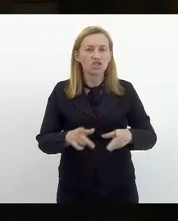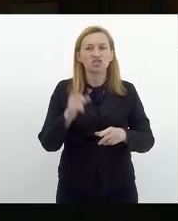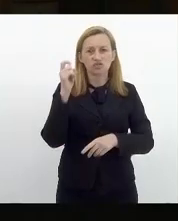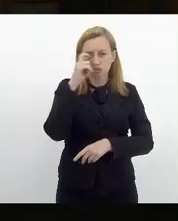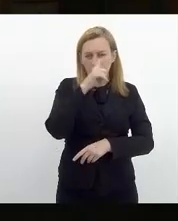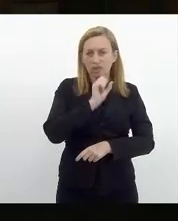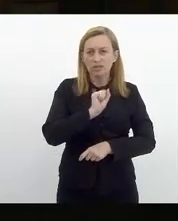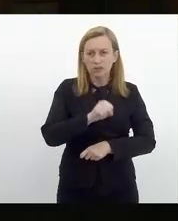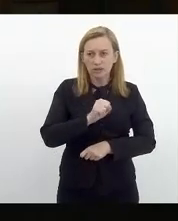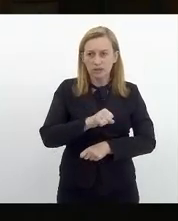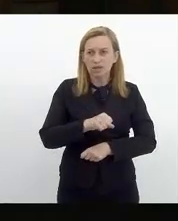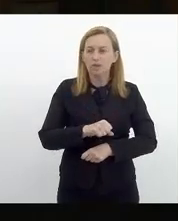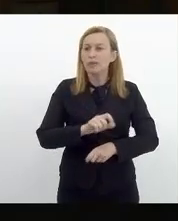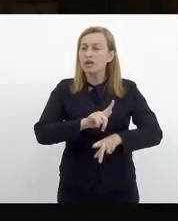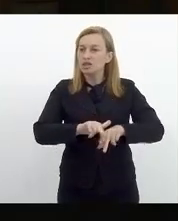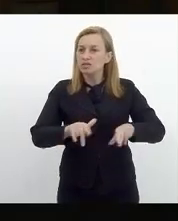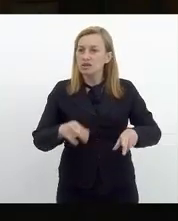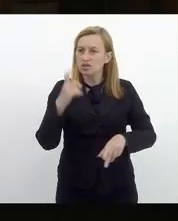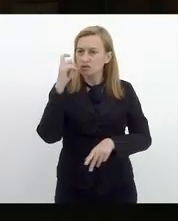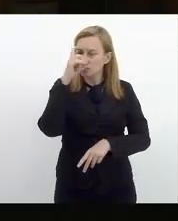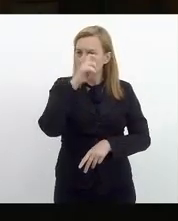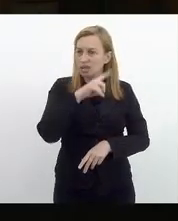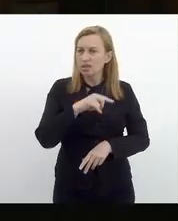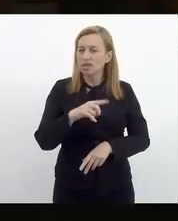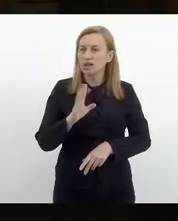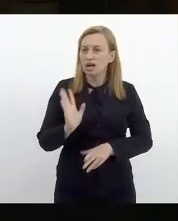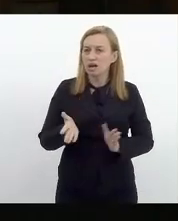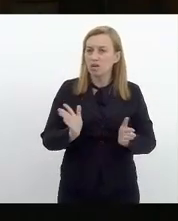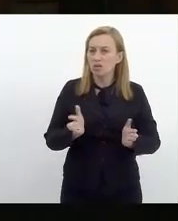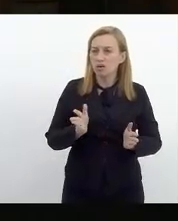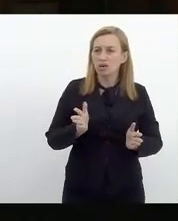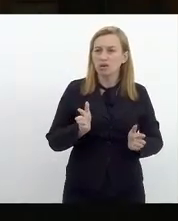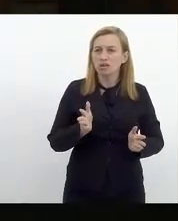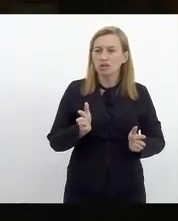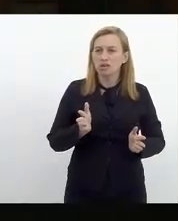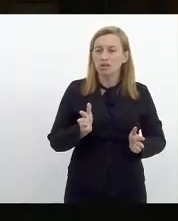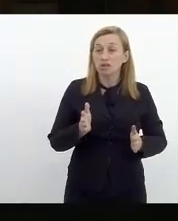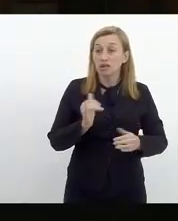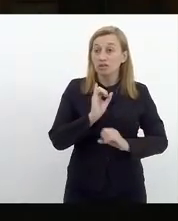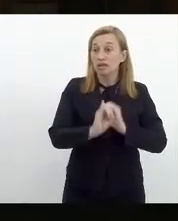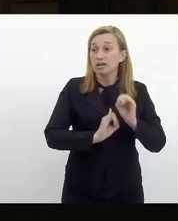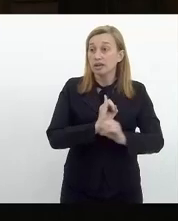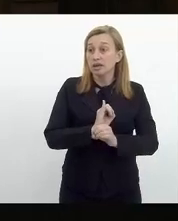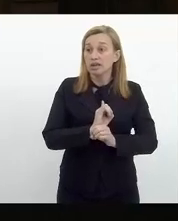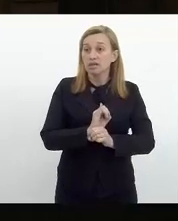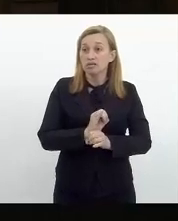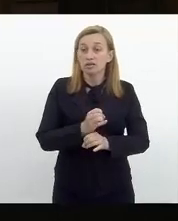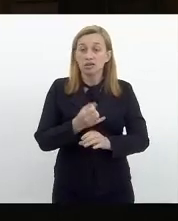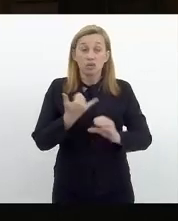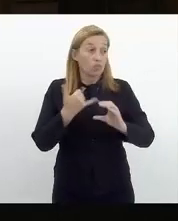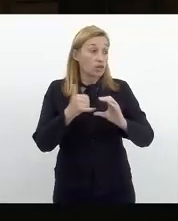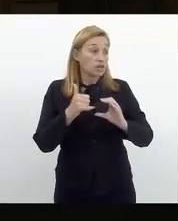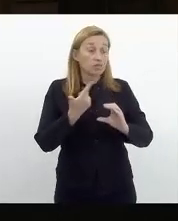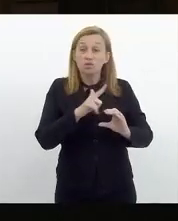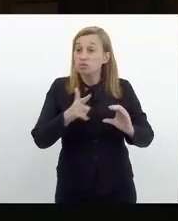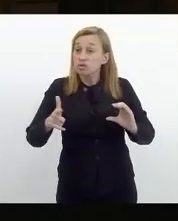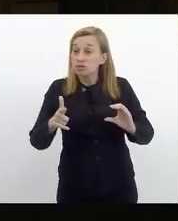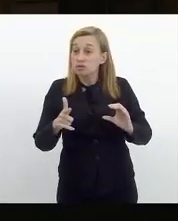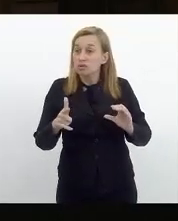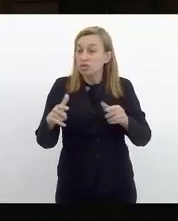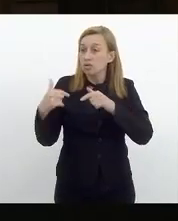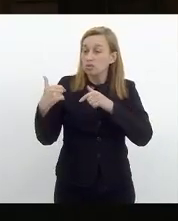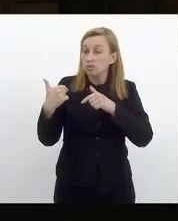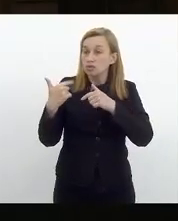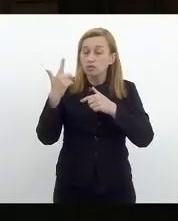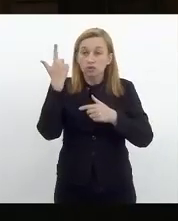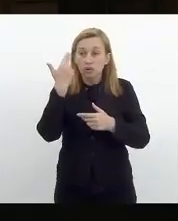Dificuldades há diversas dificuldades inclusive agora até mesmo essa questão da internet porque sem o WhatsApp que é onde tradicionalmente